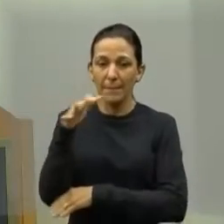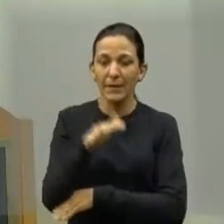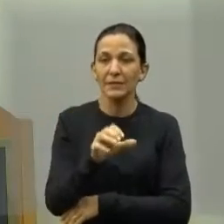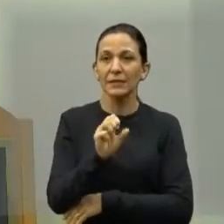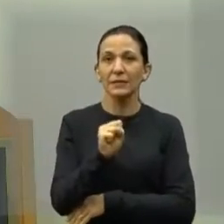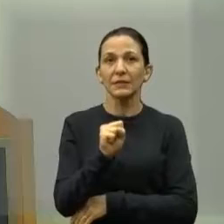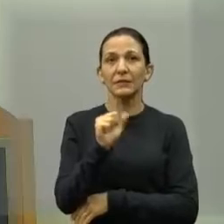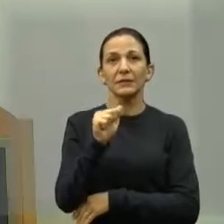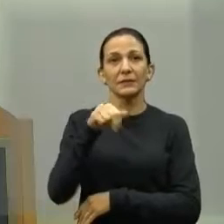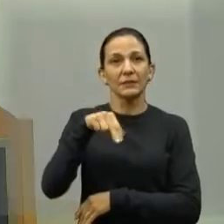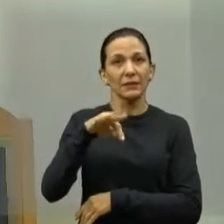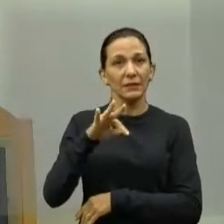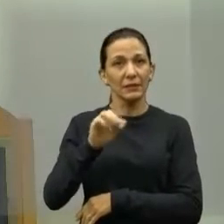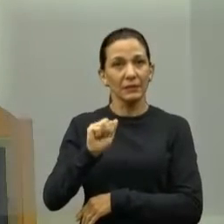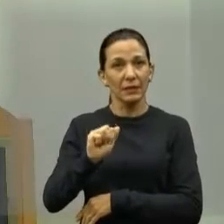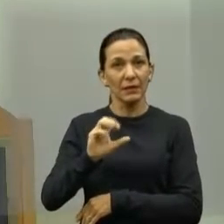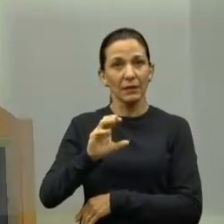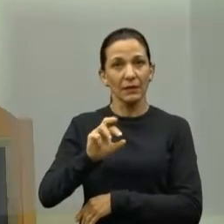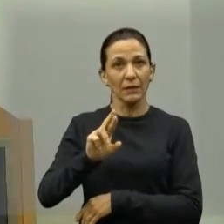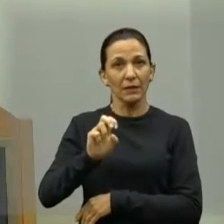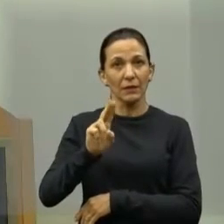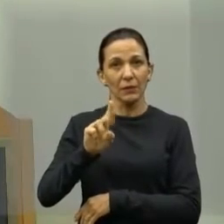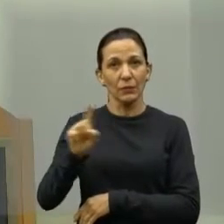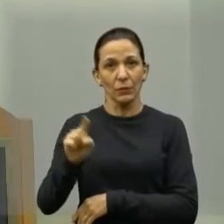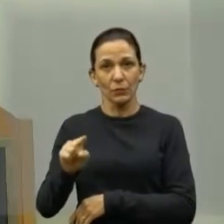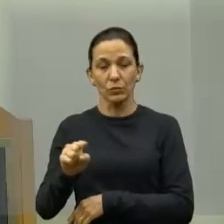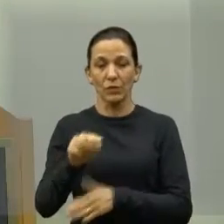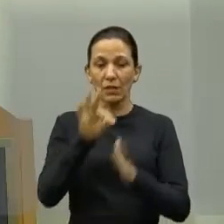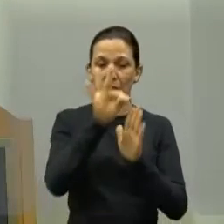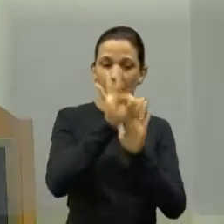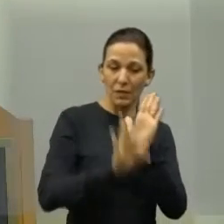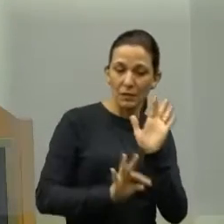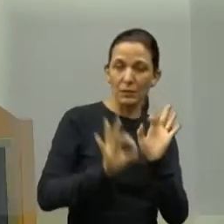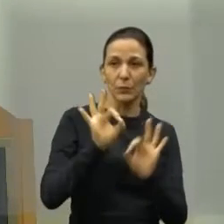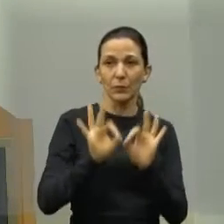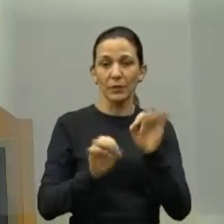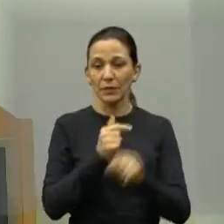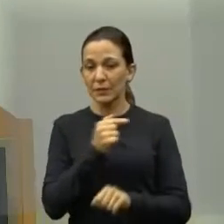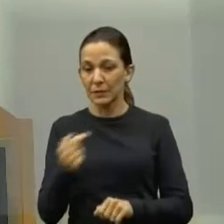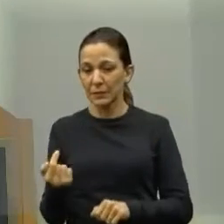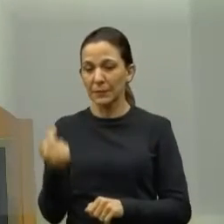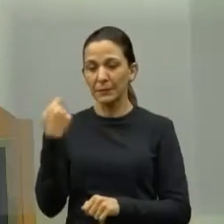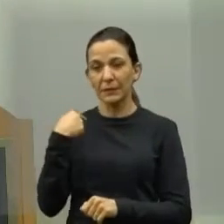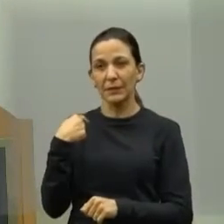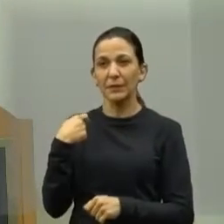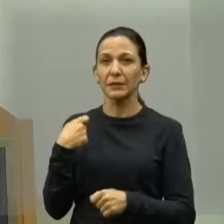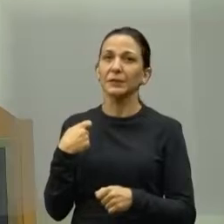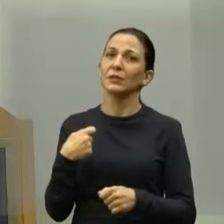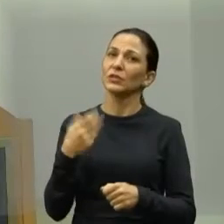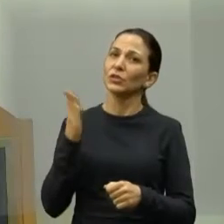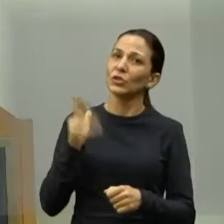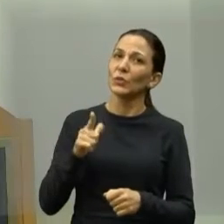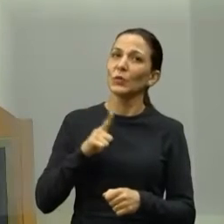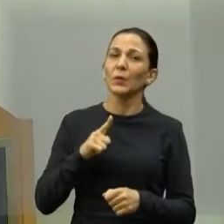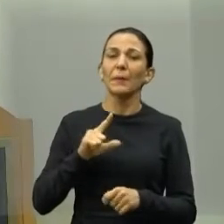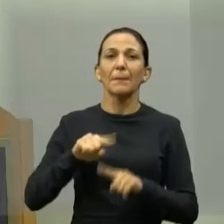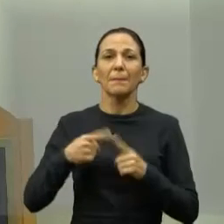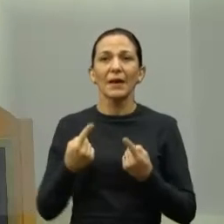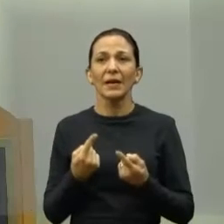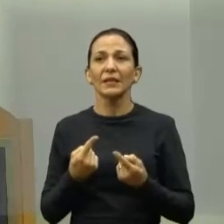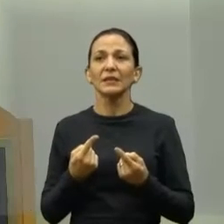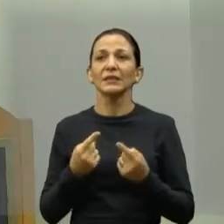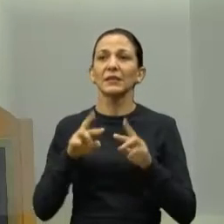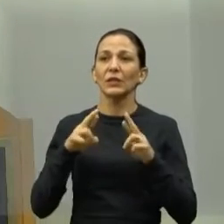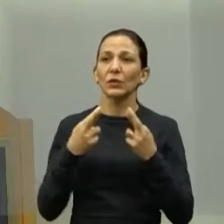os problemas que nós estamos tendo ali. Então, preparei um texto, já deveria ter falado na semana passada, mas infelizmente não pude estar na sessão extraordinária